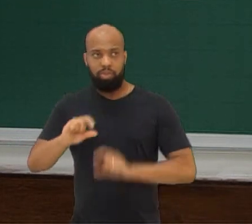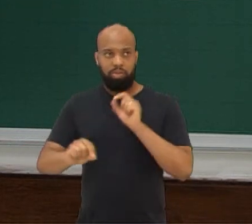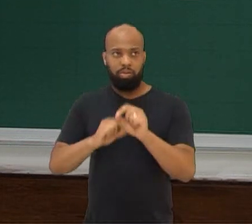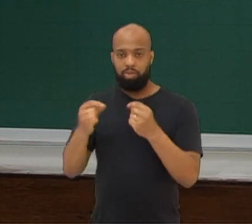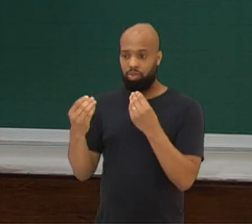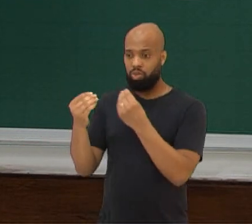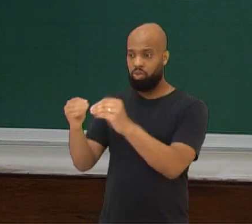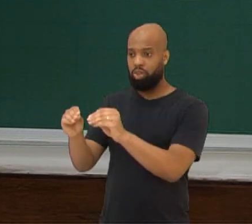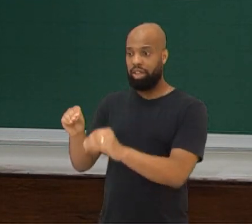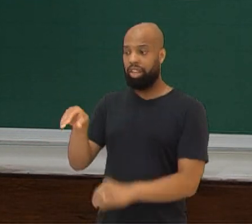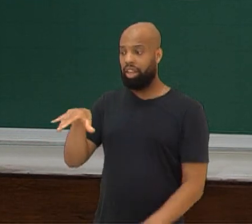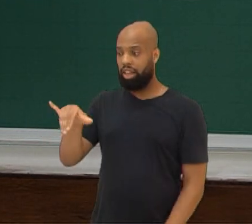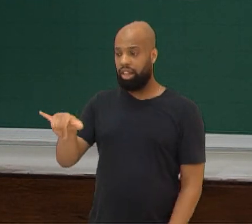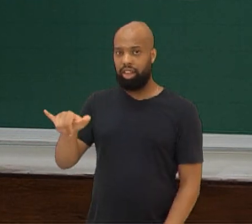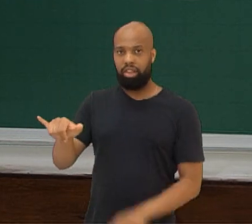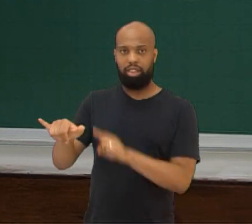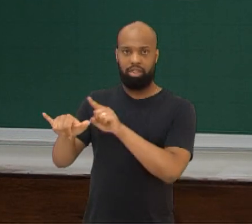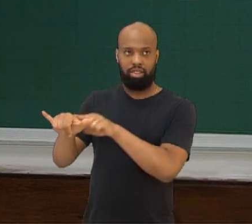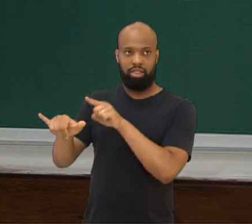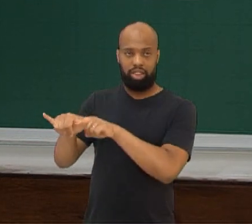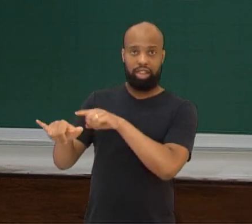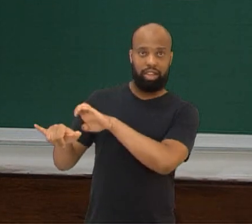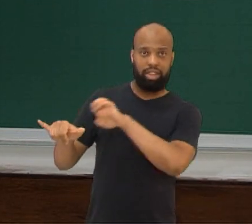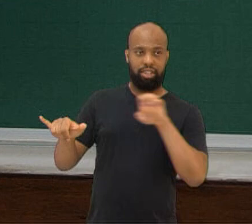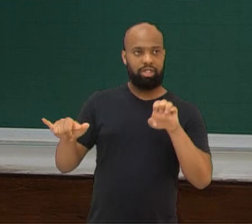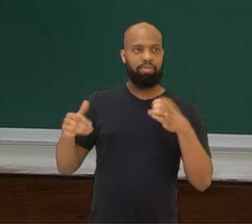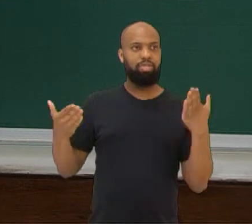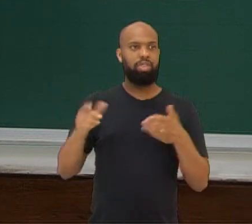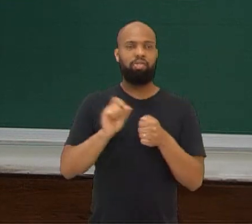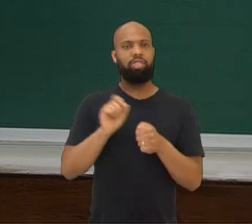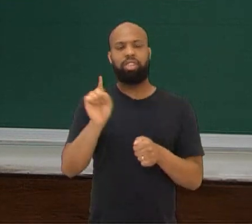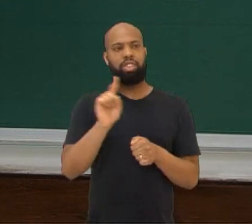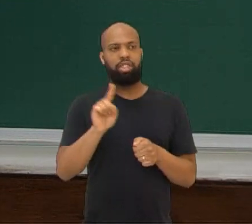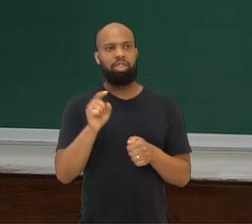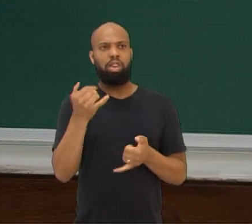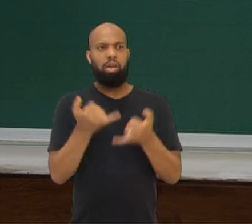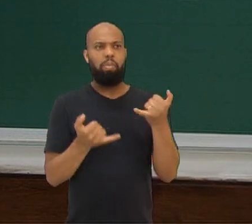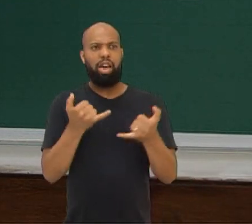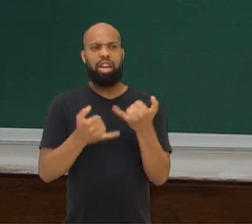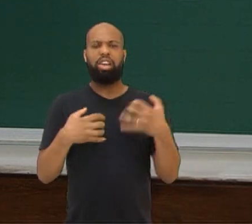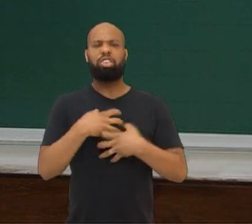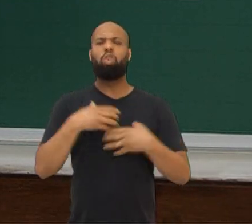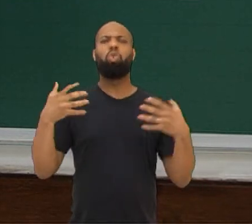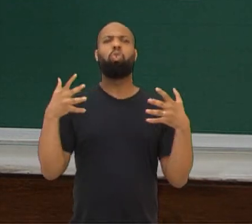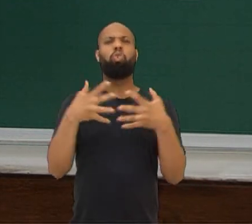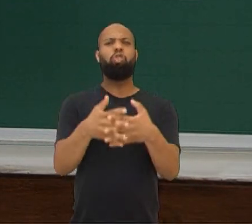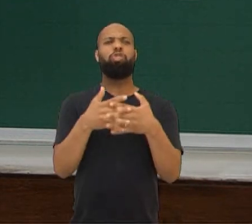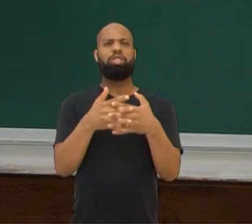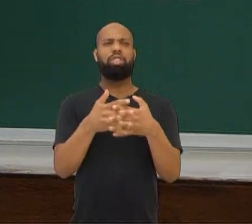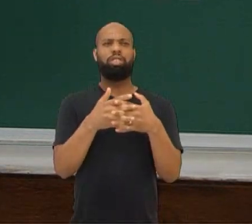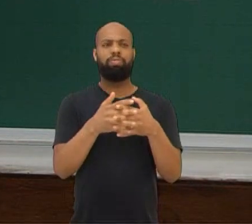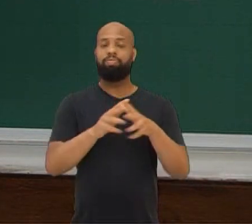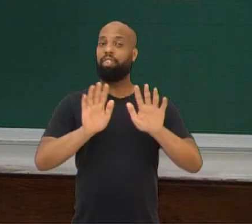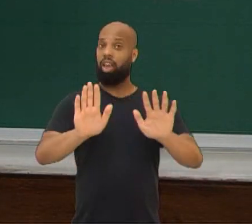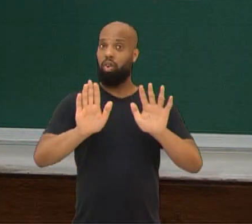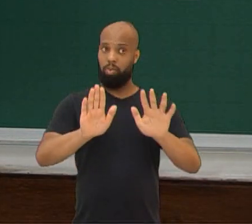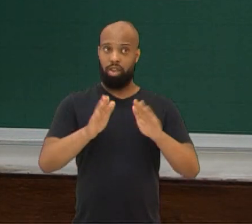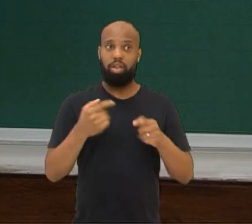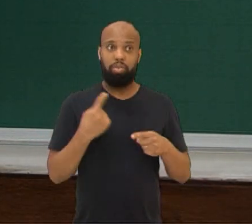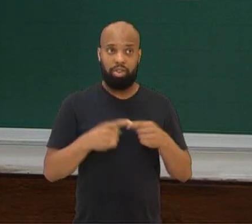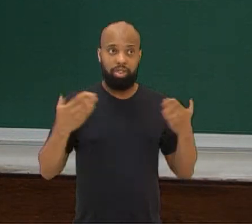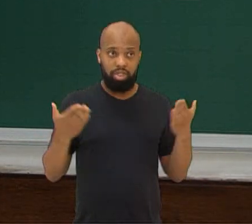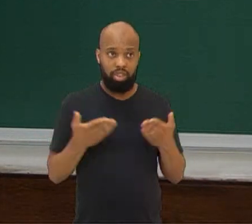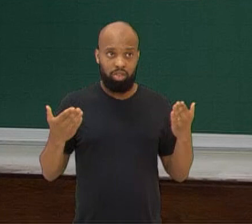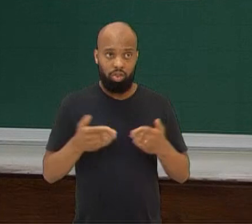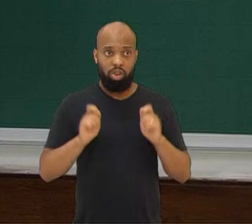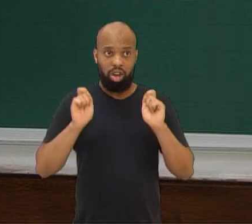a minha incógnita do lado esquerdo. Dessa vez eu não fiz. Não parece que ficou mais confuso isso aqui? Então, aqui nós já